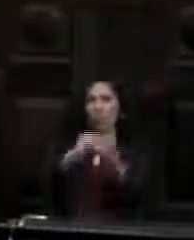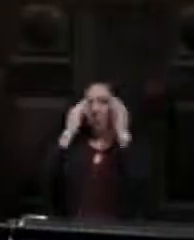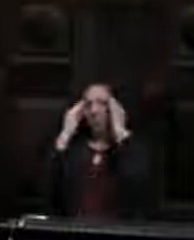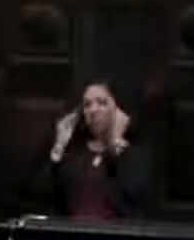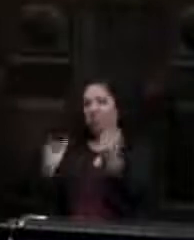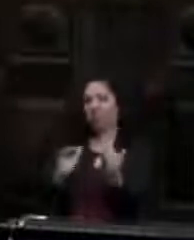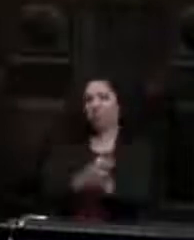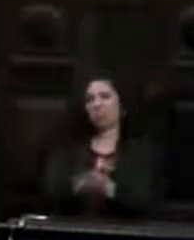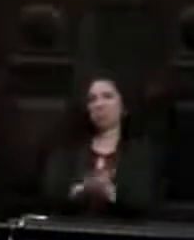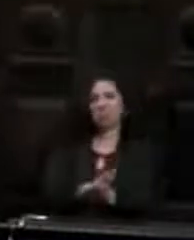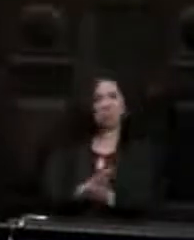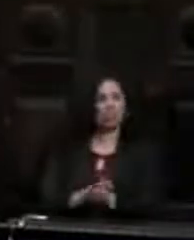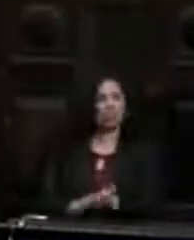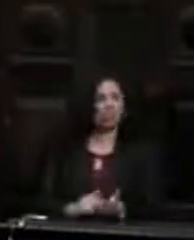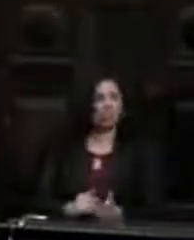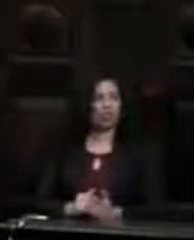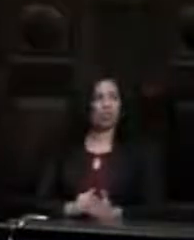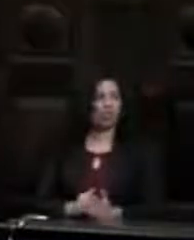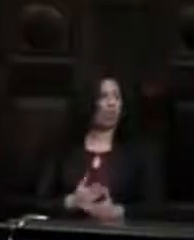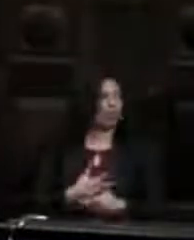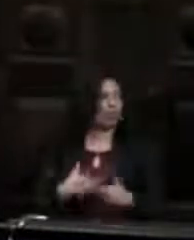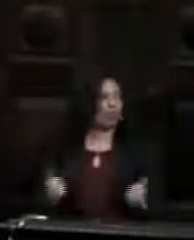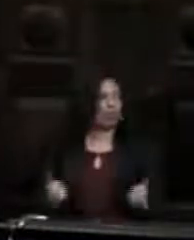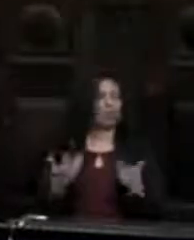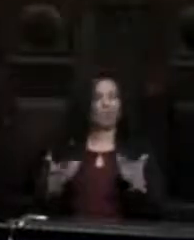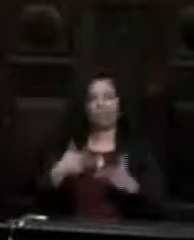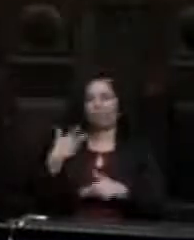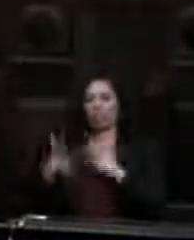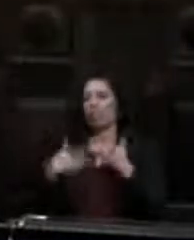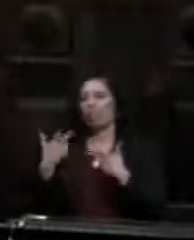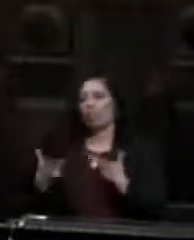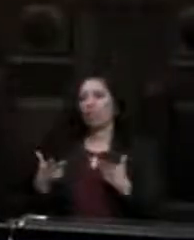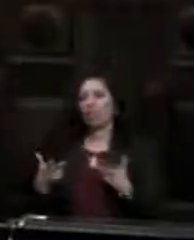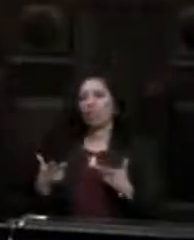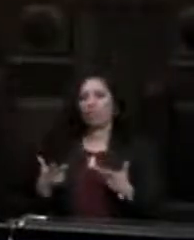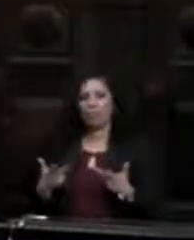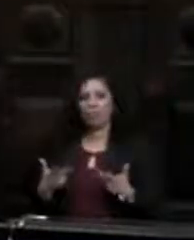estado do Rio de Janeiro. Eram estas considerações que eu gostaria de